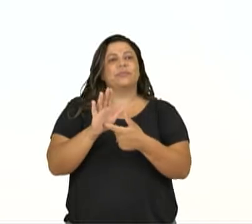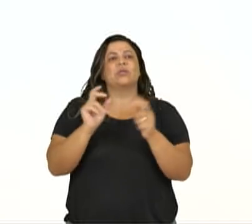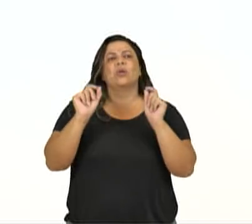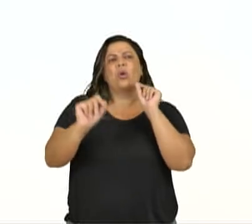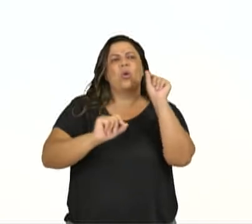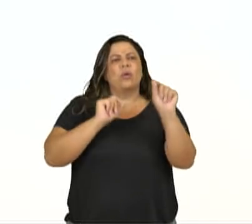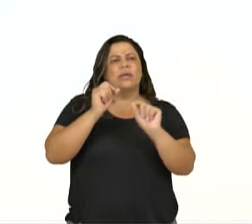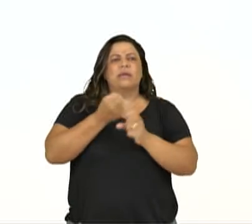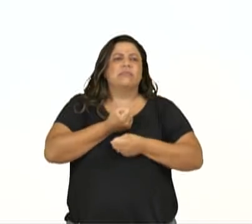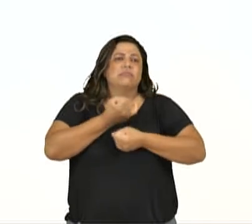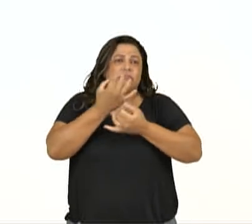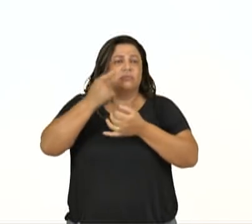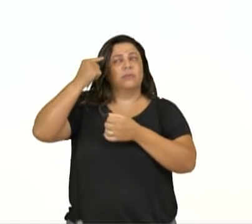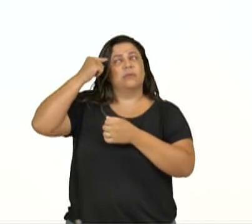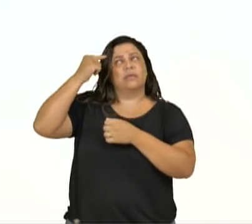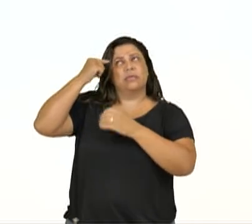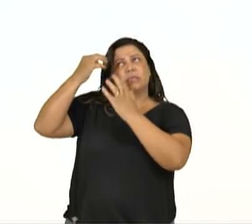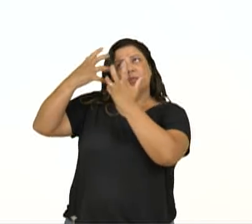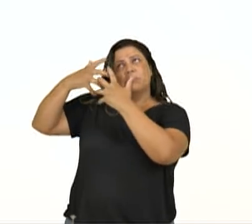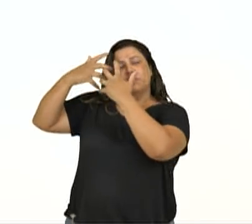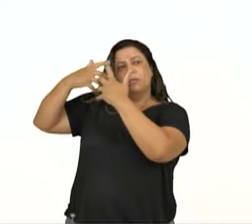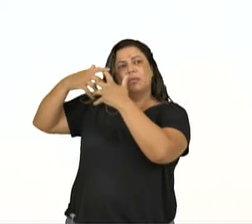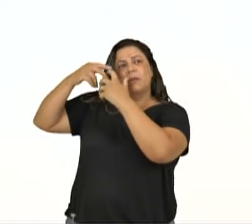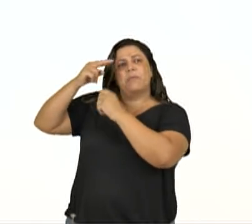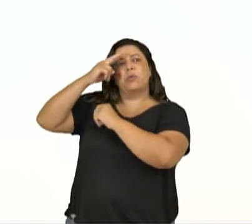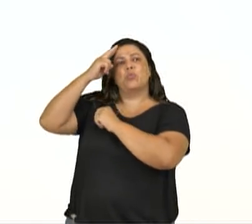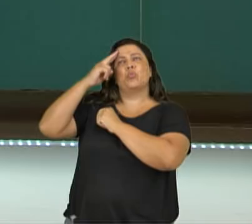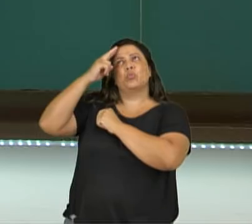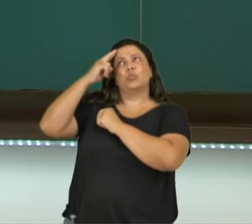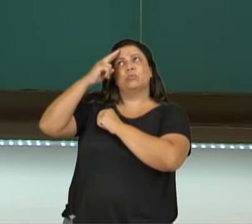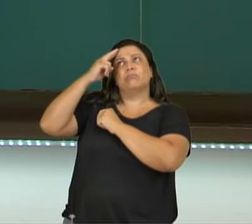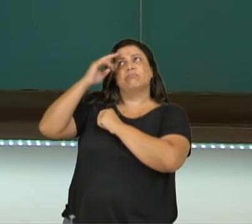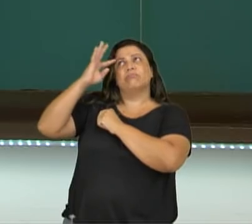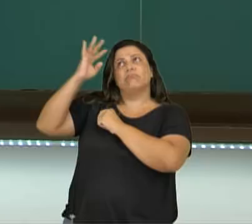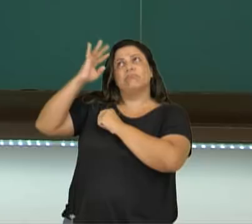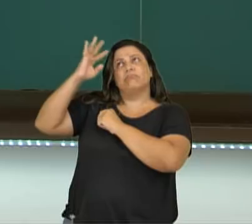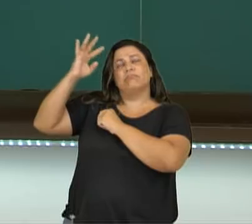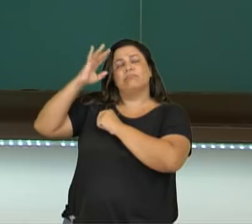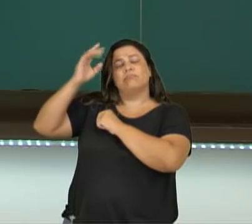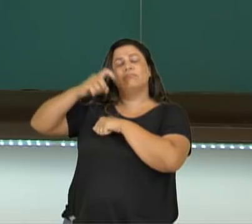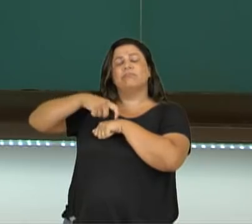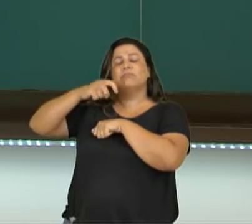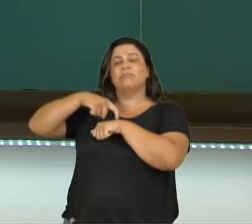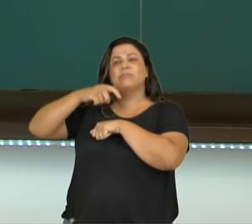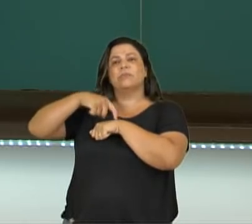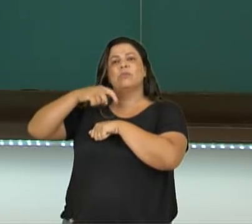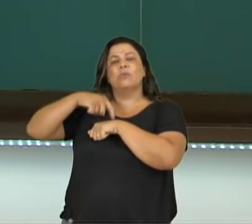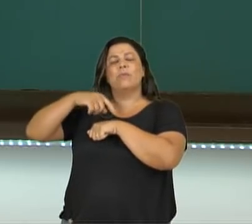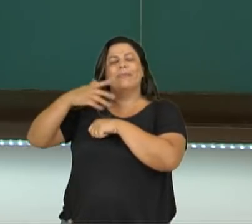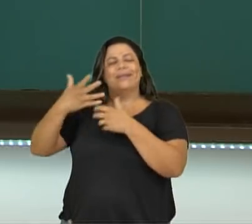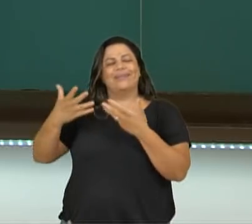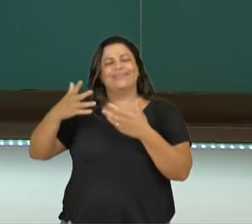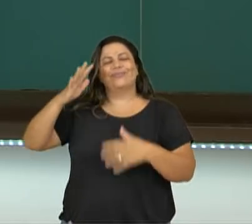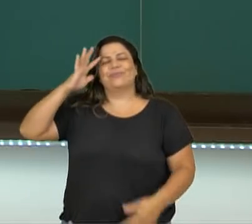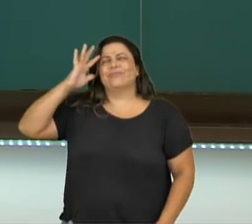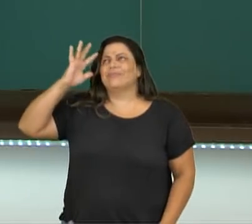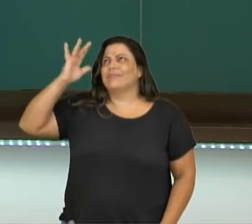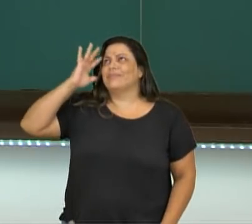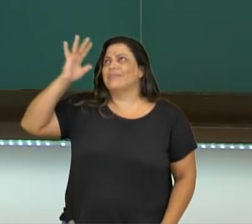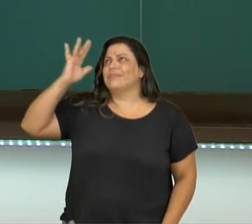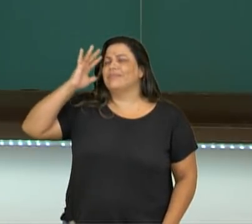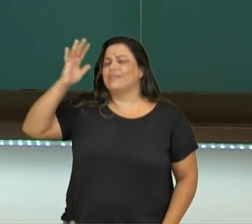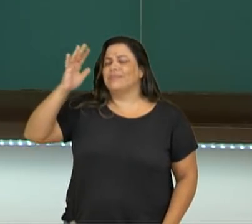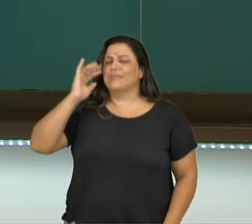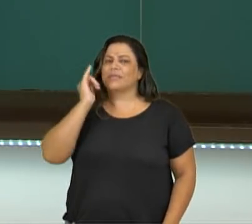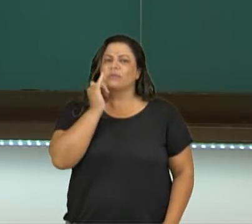expressa pensamentos ou sonhos. Então, são aqueles momentos em que o narrador, né,